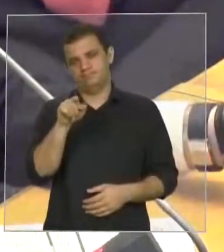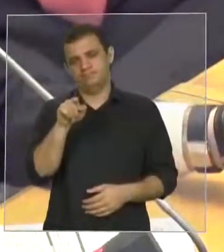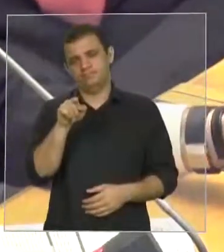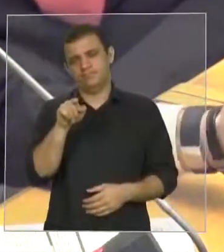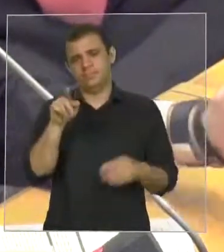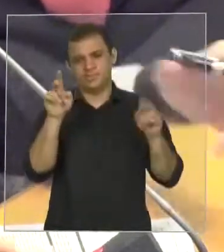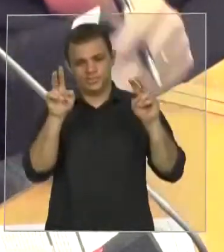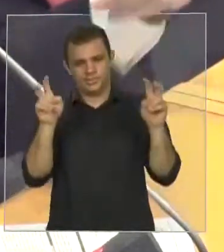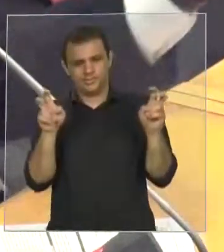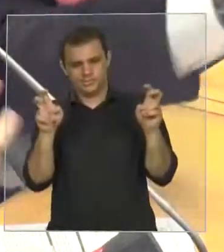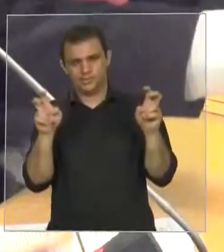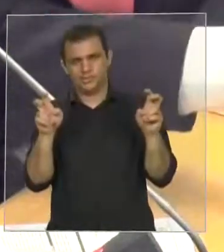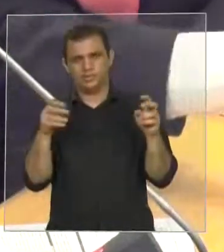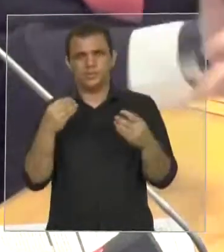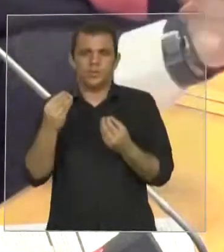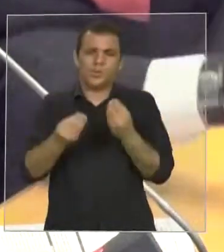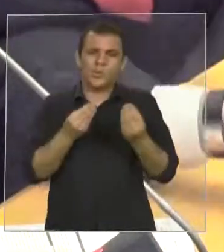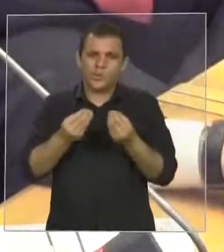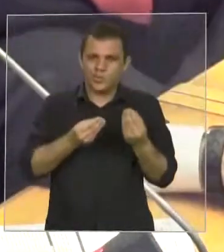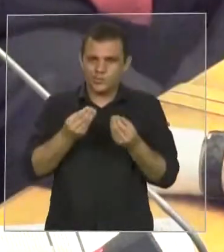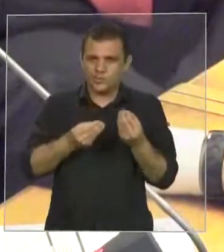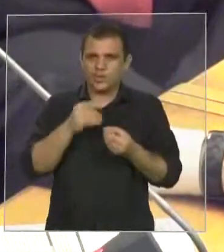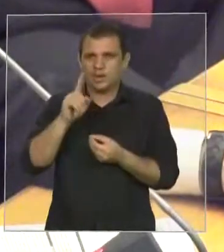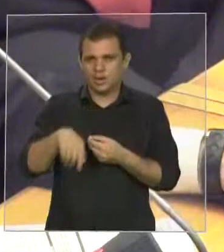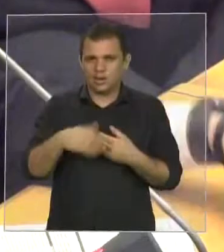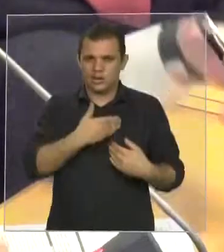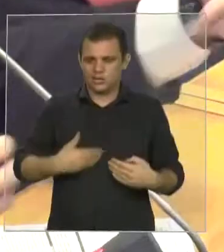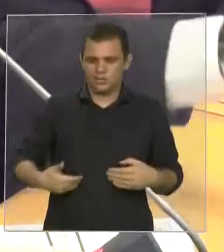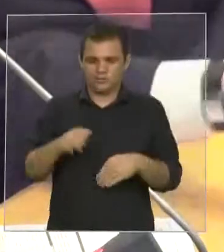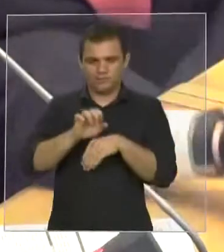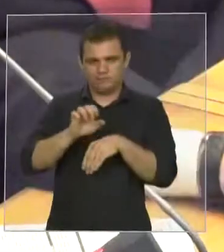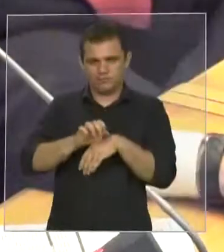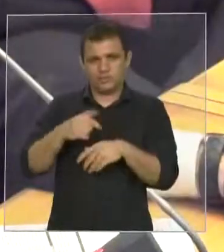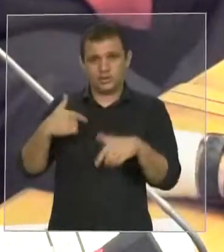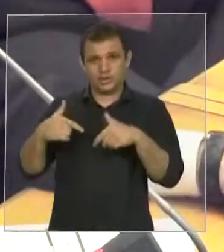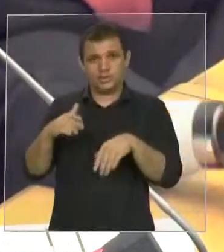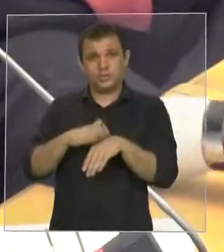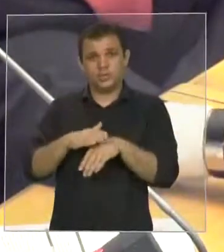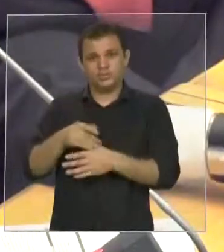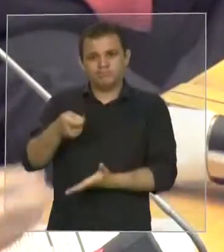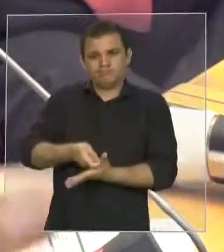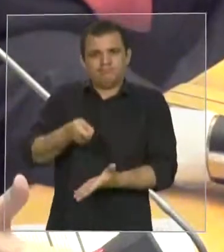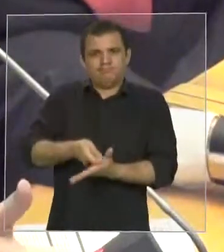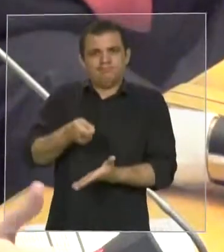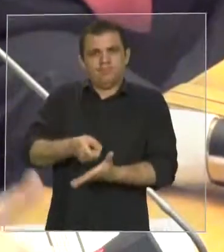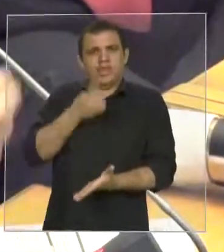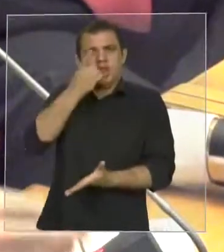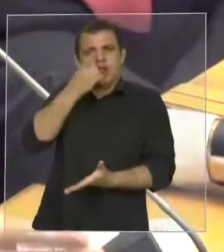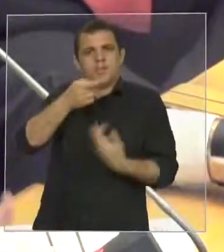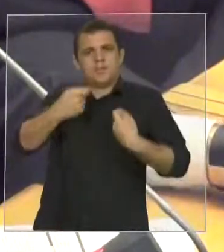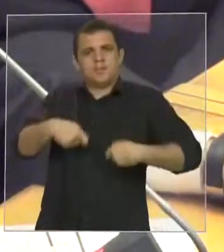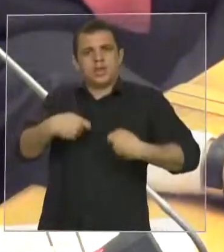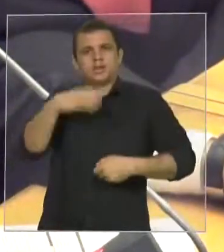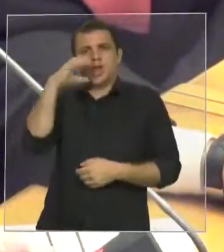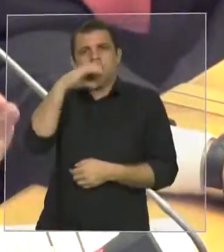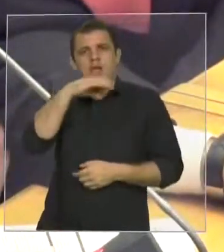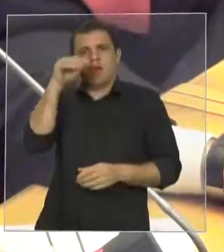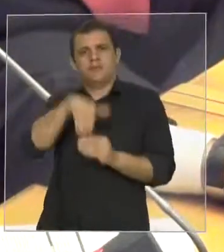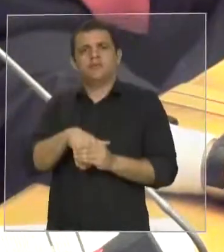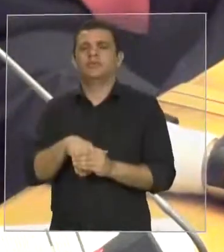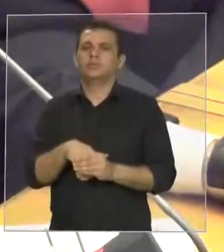essa atuação do governo do Estado em impor aos deputados a urgência nesse projeto que precisa ser mais